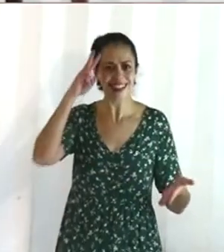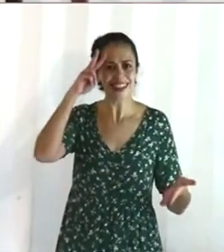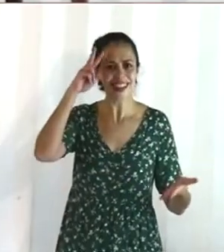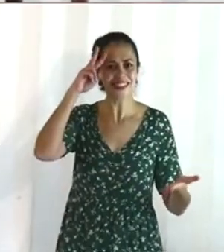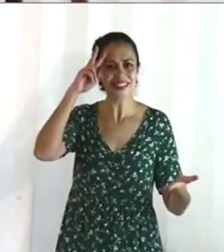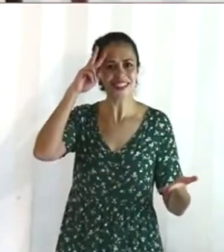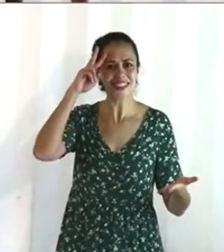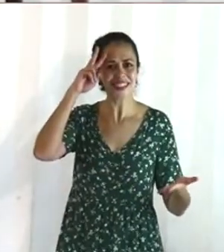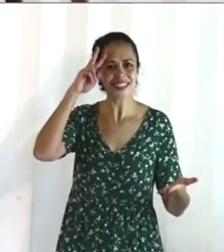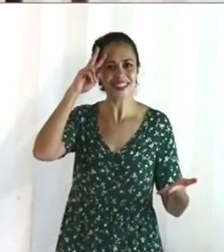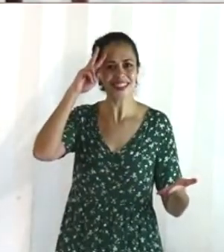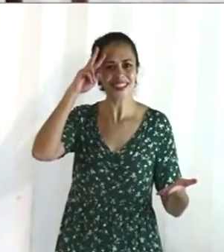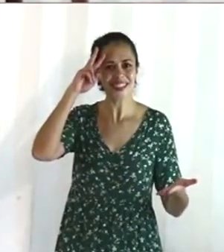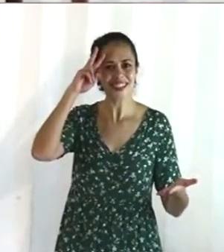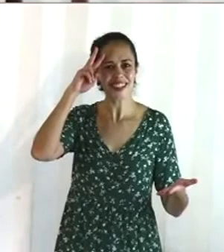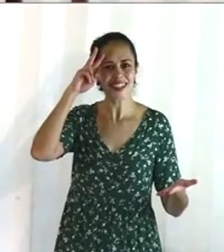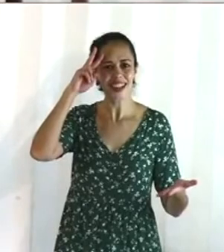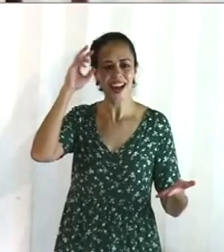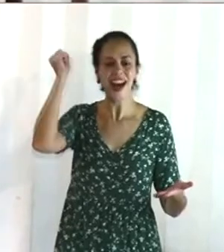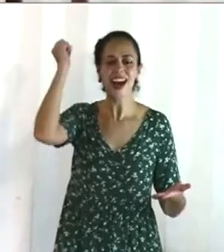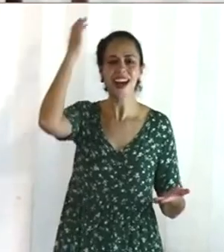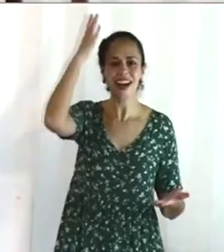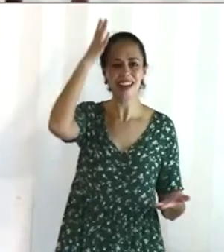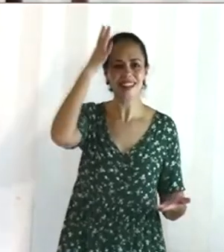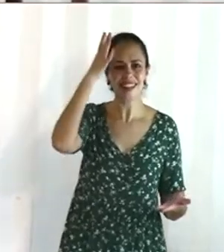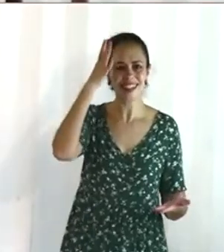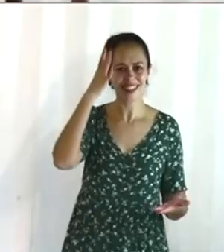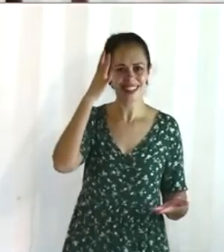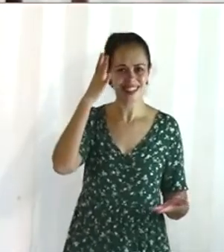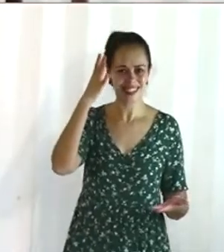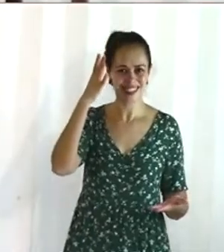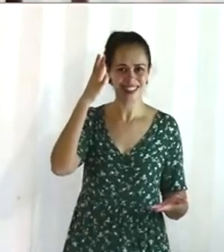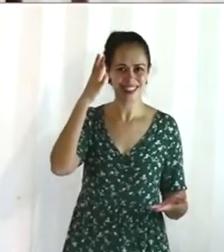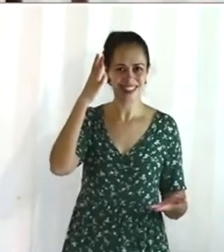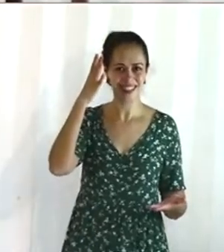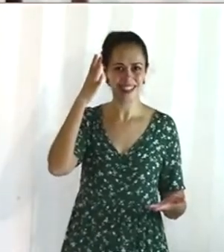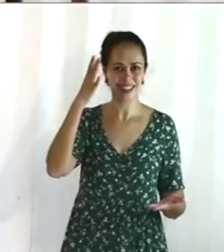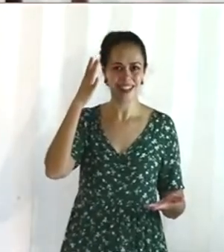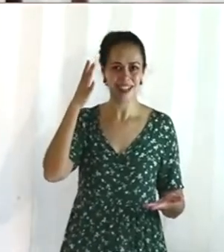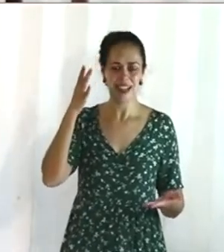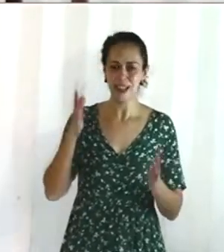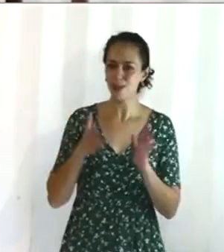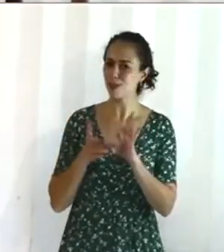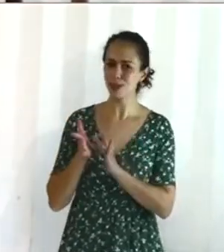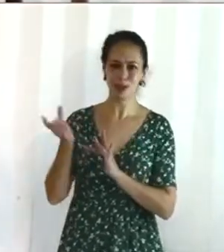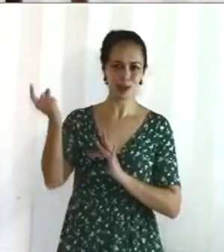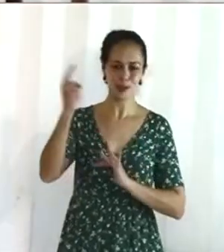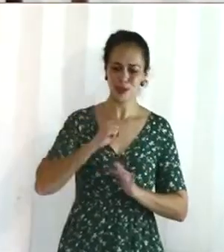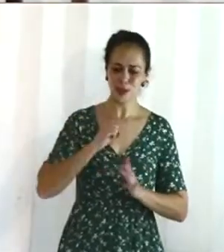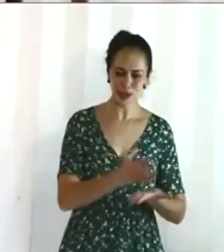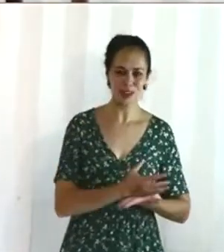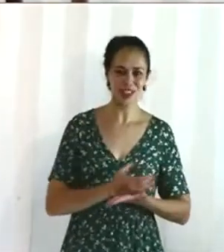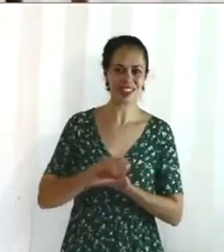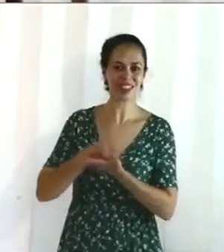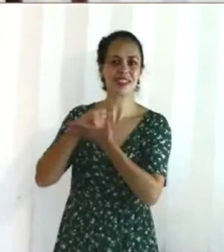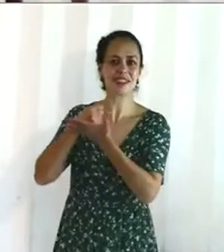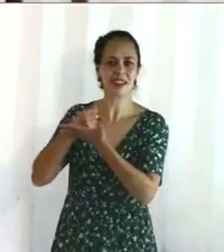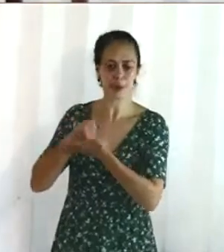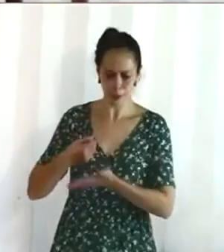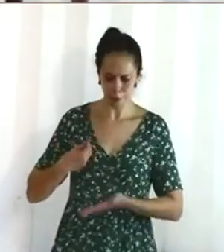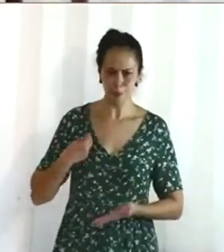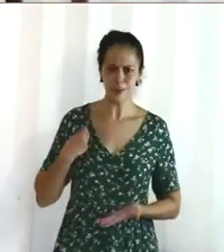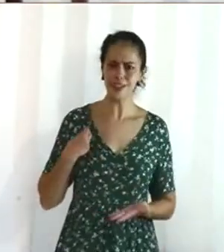Pai planejou que o Filho viesse nos dar vida, e que o Espírito Santo agora está em nós